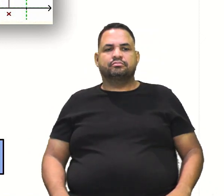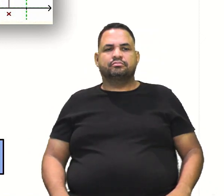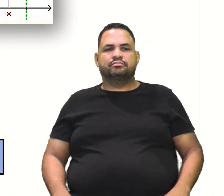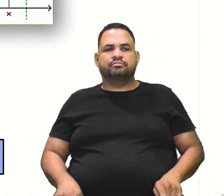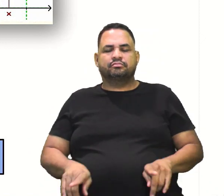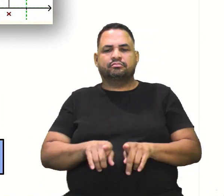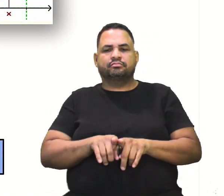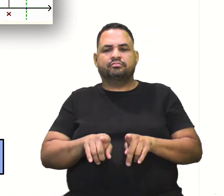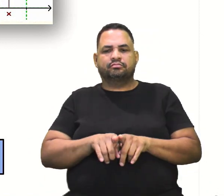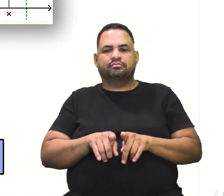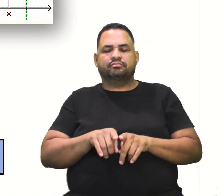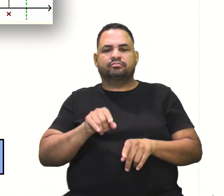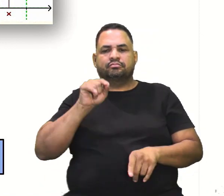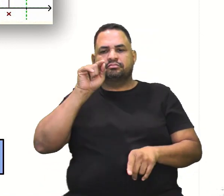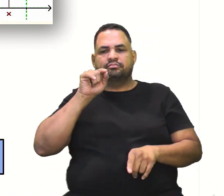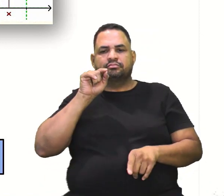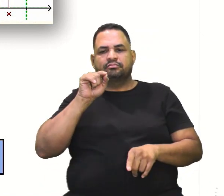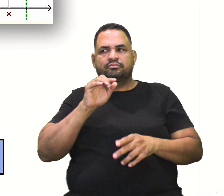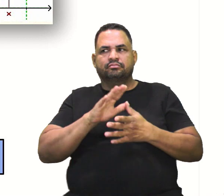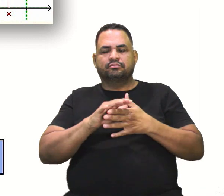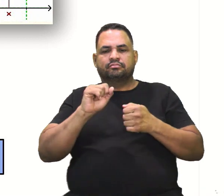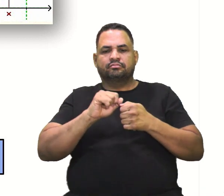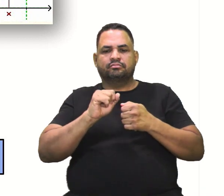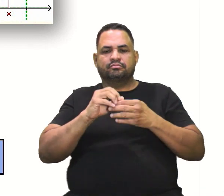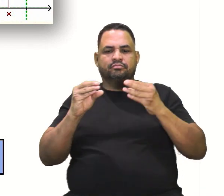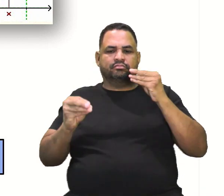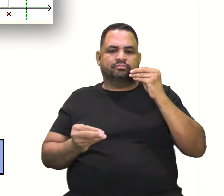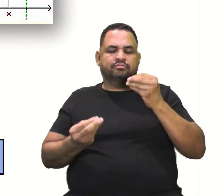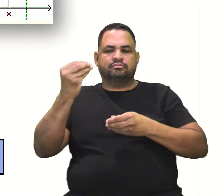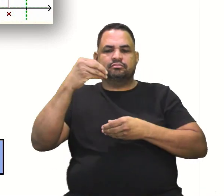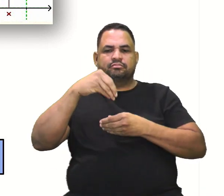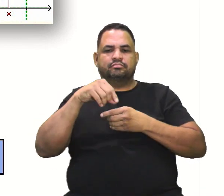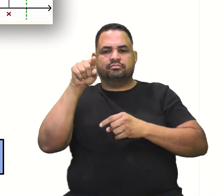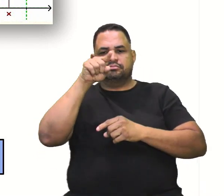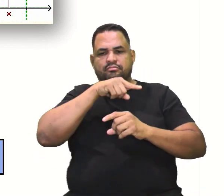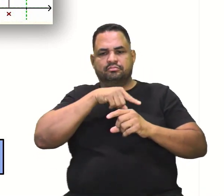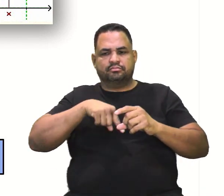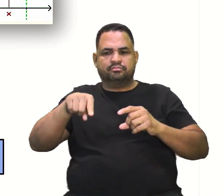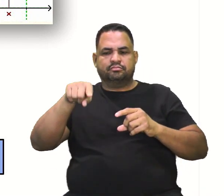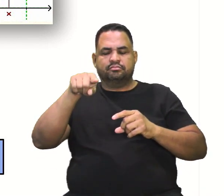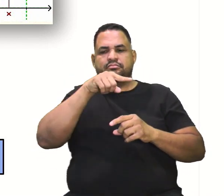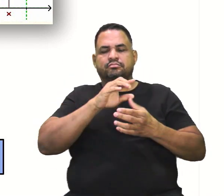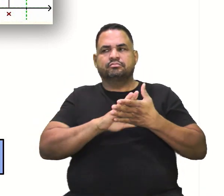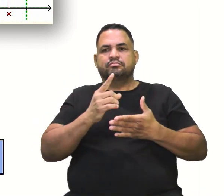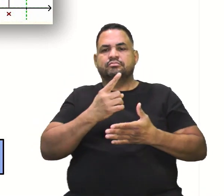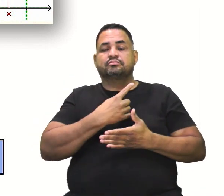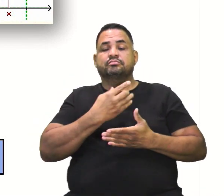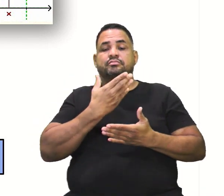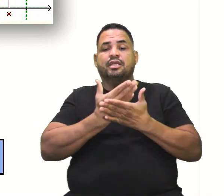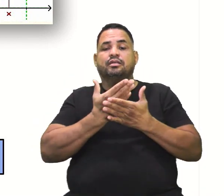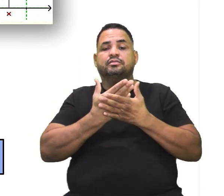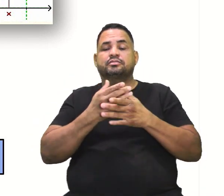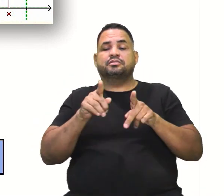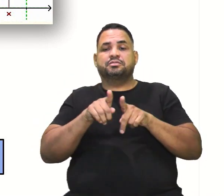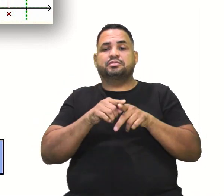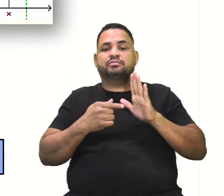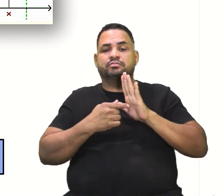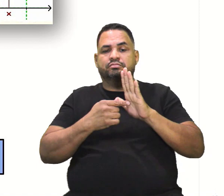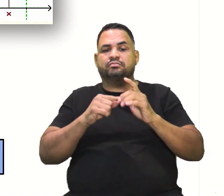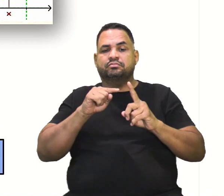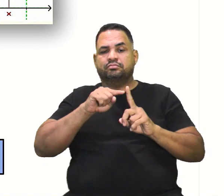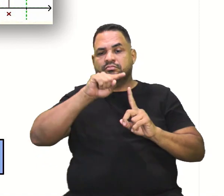e também os pontos que fazem parte do seu contorno, né? E na aula nós destacamos também a questão